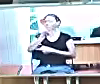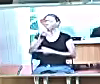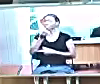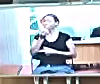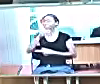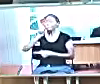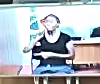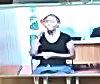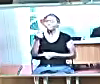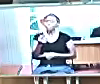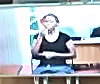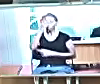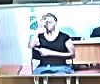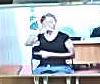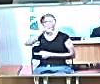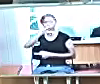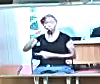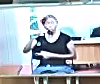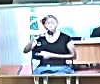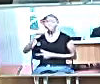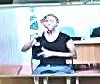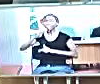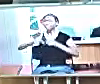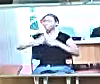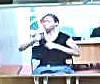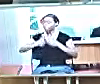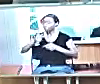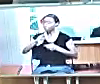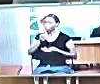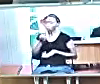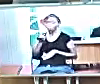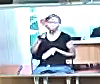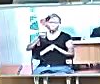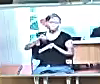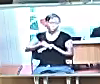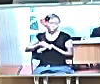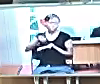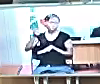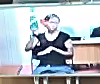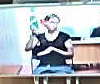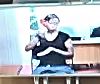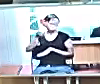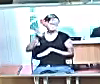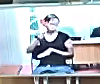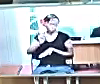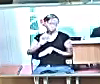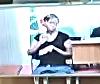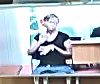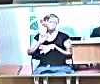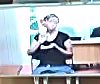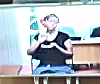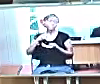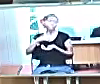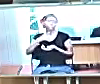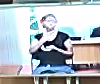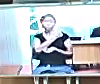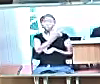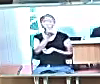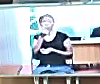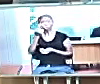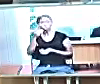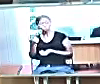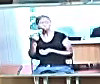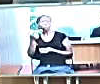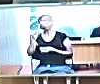servidores na ativa contribuindo com o regime de previdência ea gente tinha nesse ano de 2002 aproximadamente